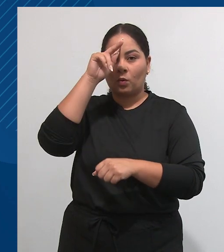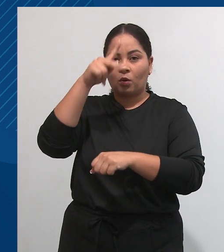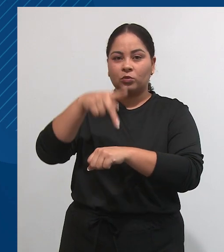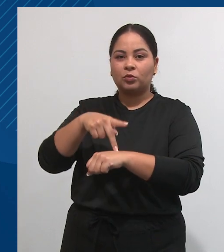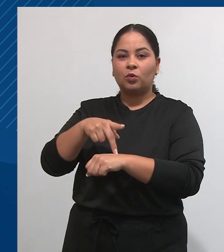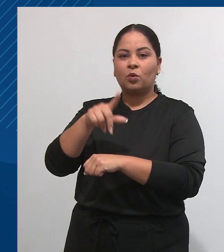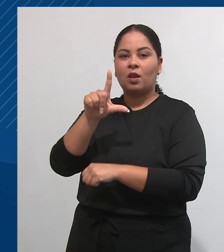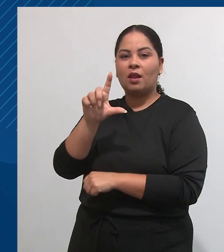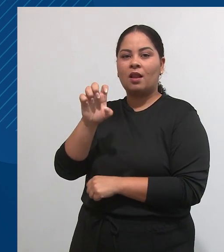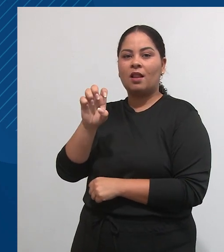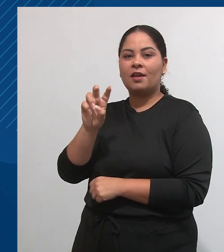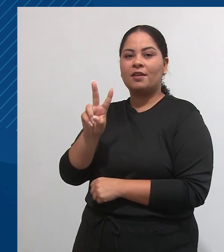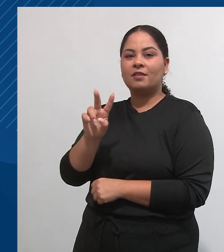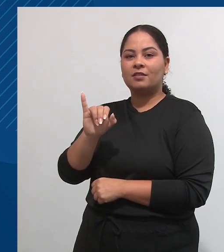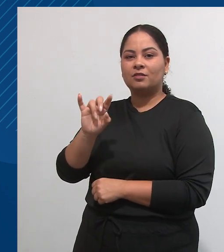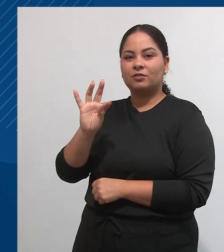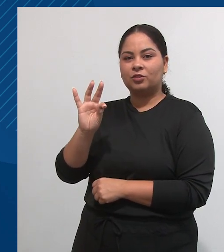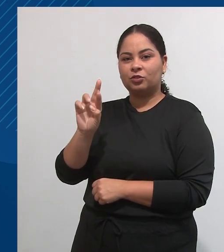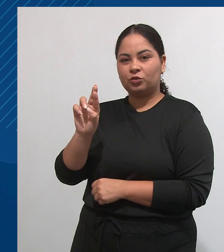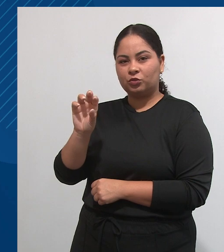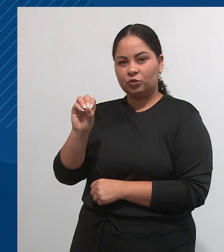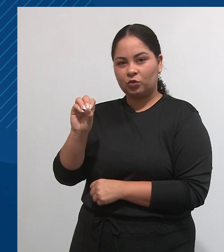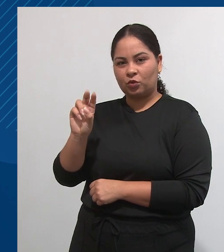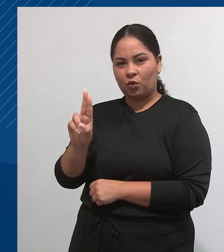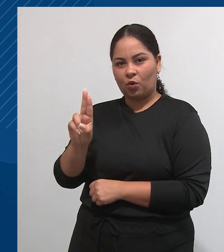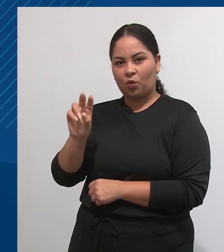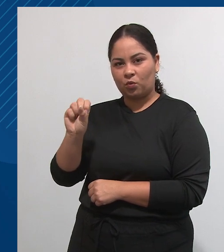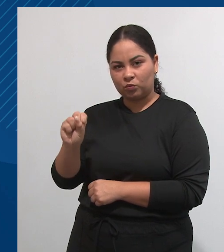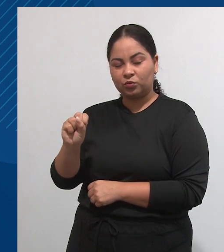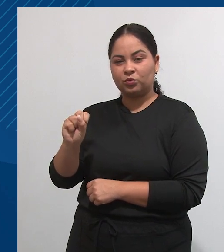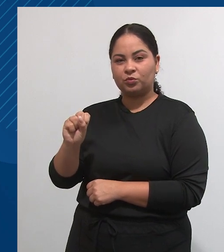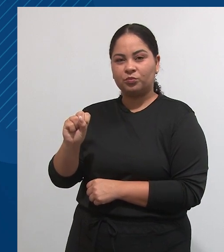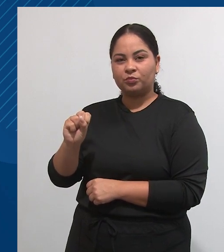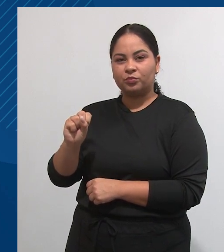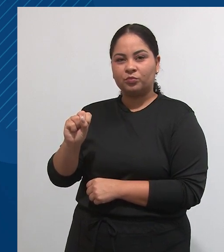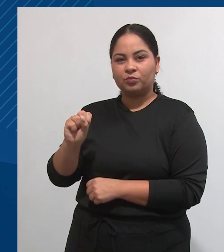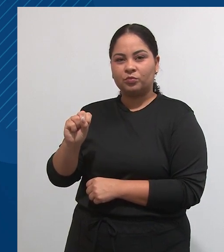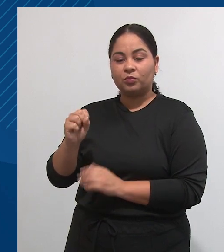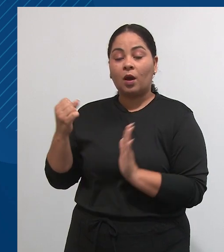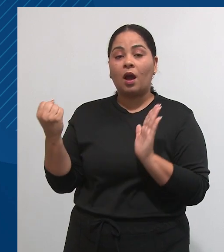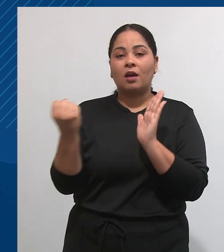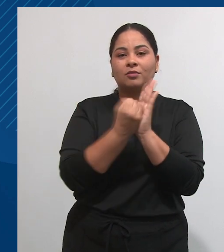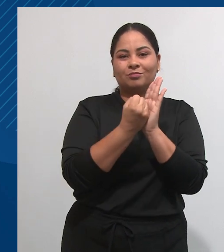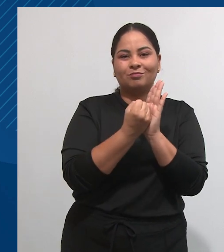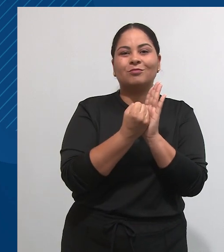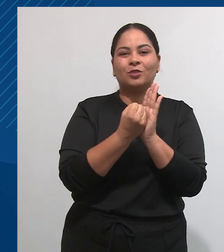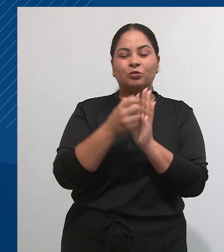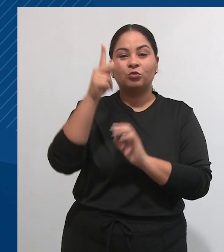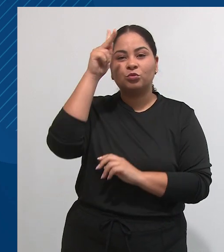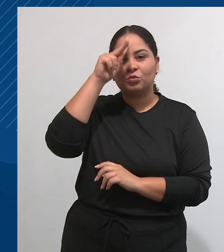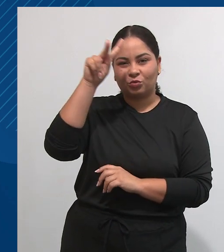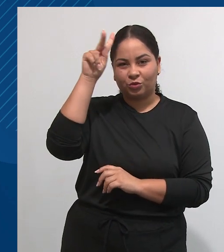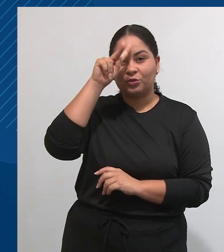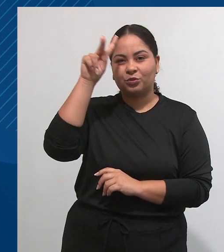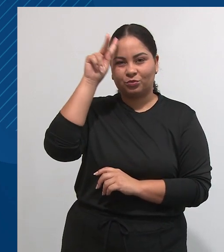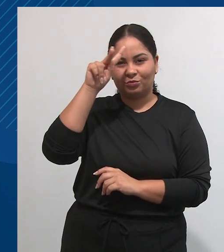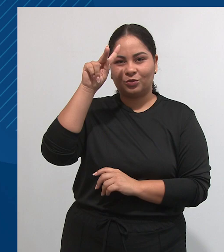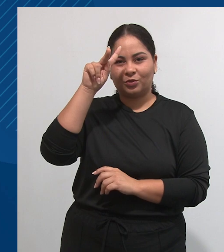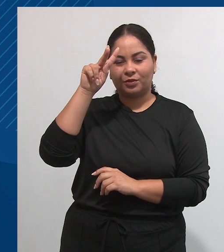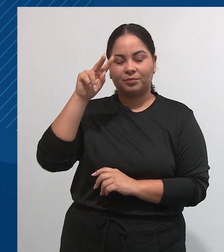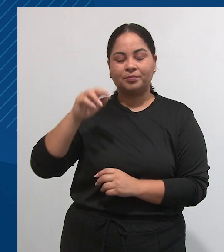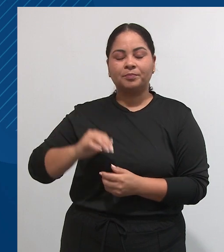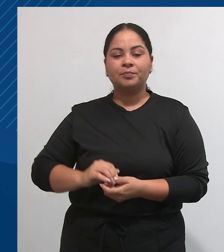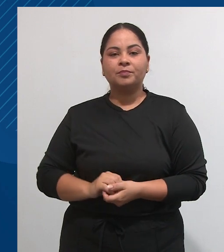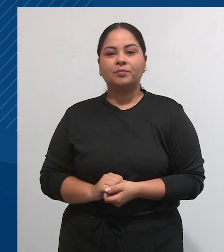Lévi-Strauss, quando ele passa por esse trajeto de Mato Grosso até Rondônia, que